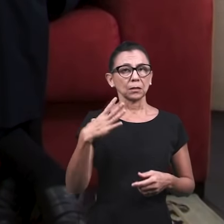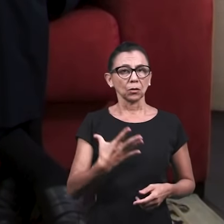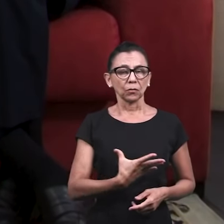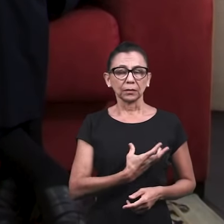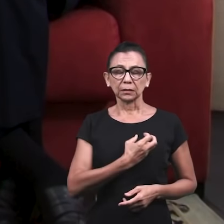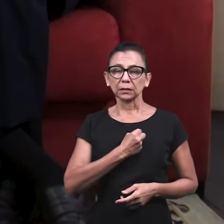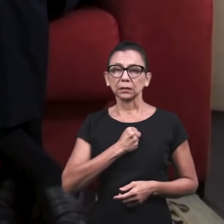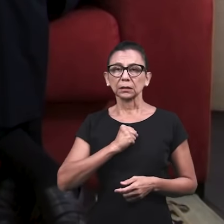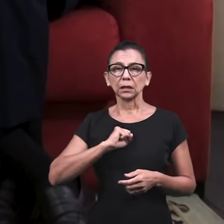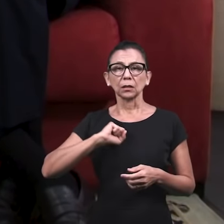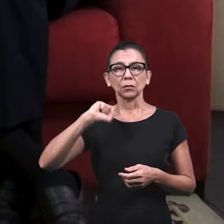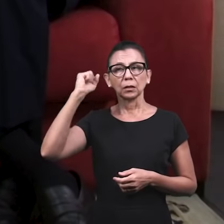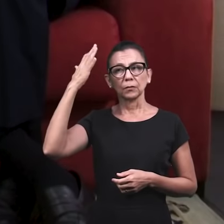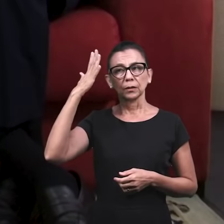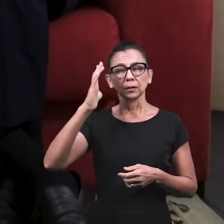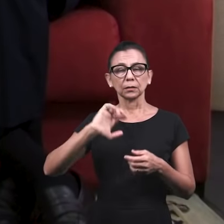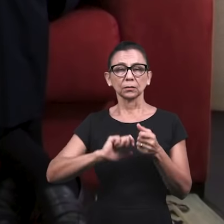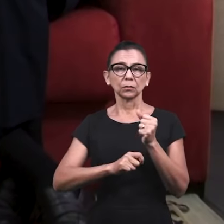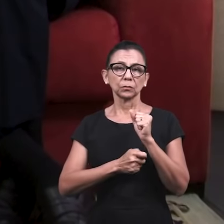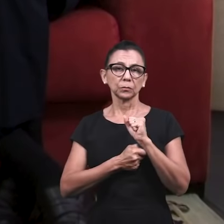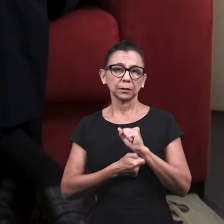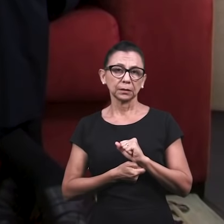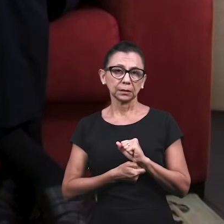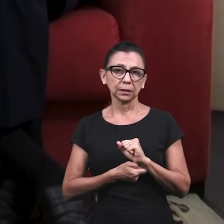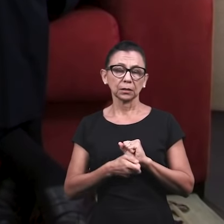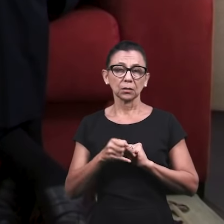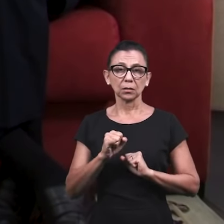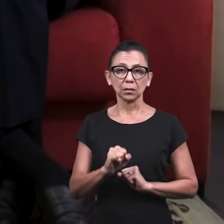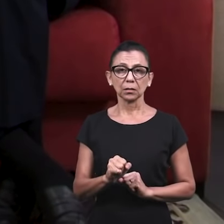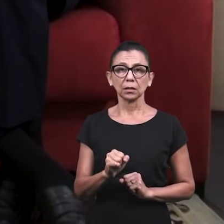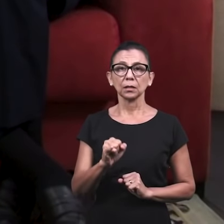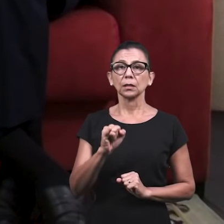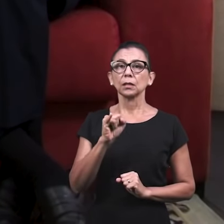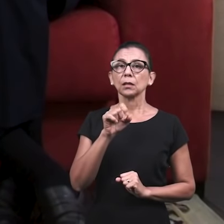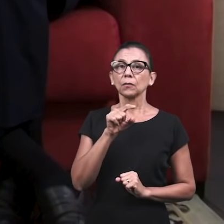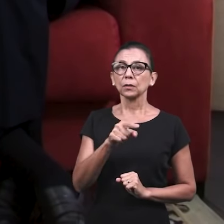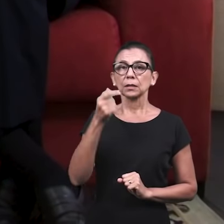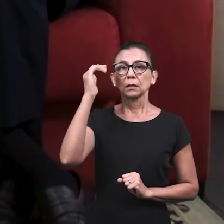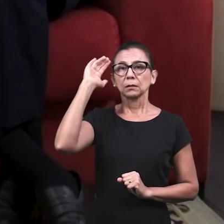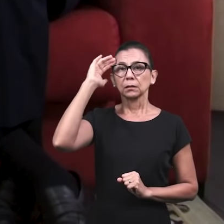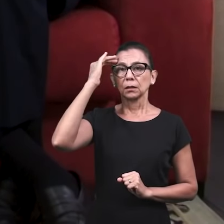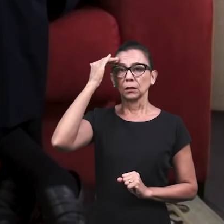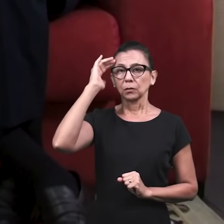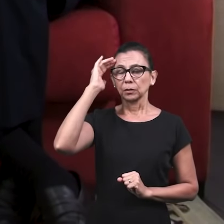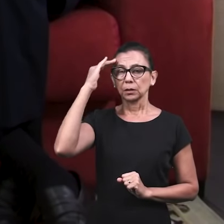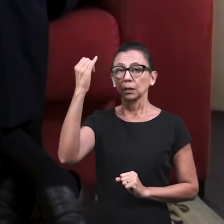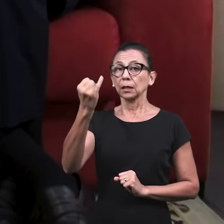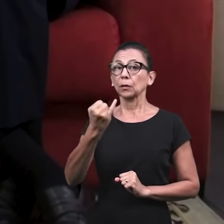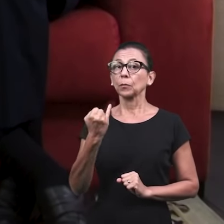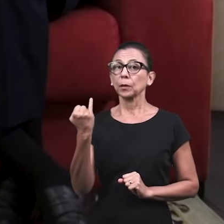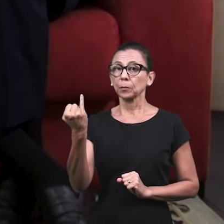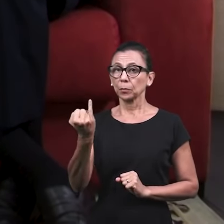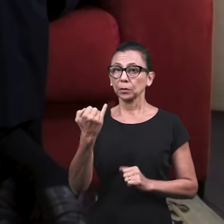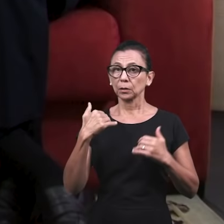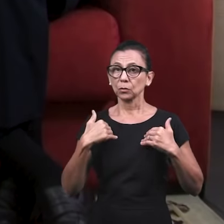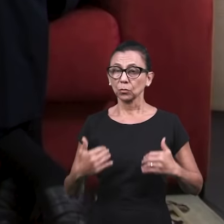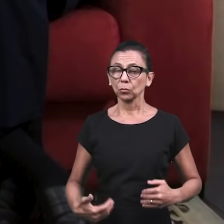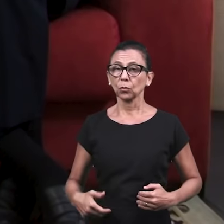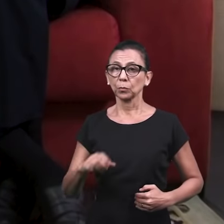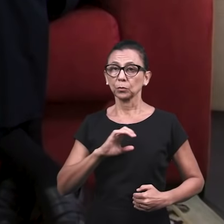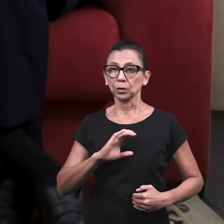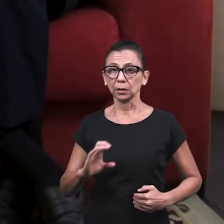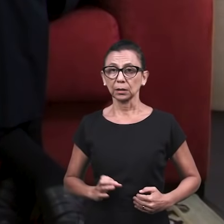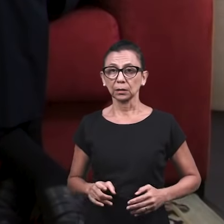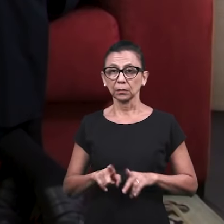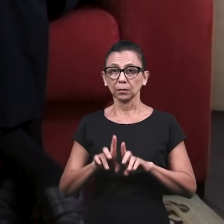do mistério sem o reconhecimento da importância da palavra, do corpo e da